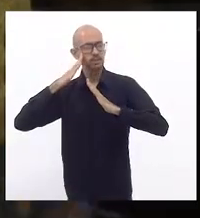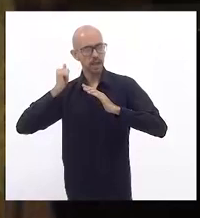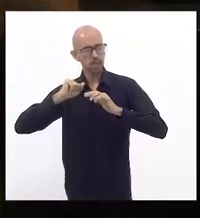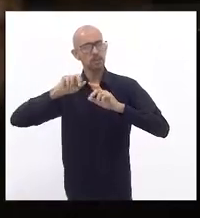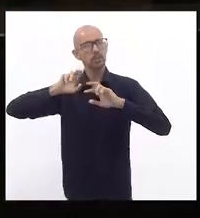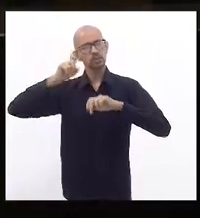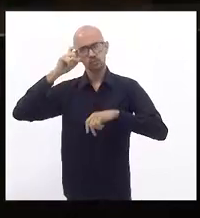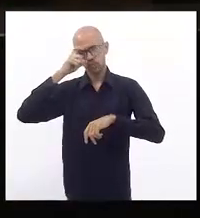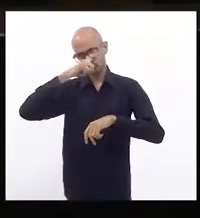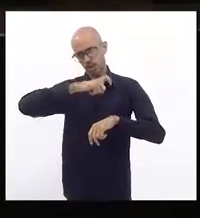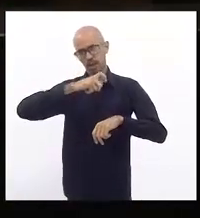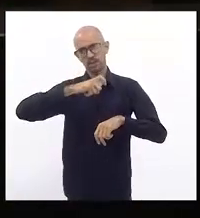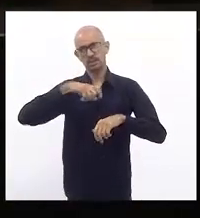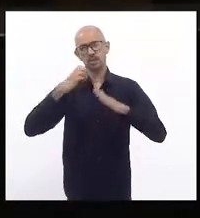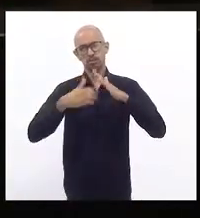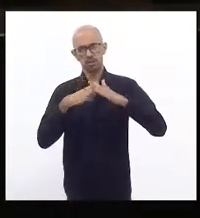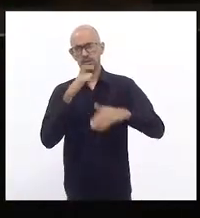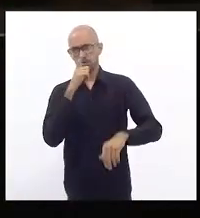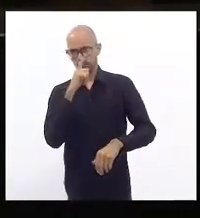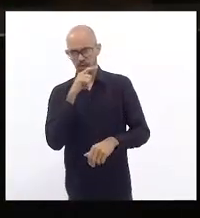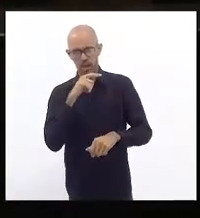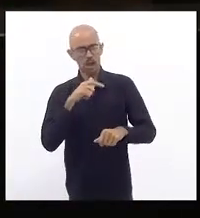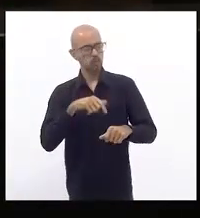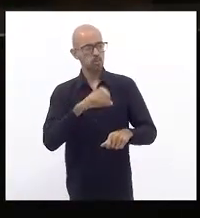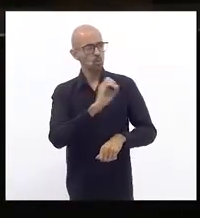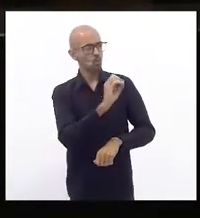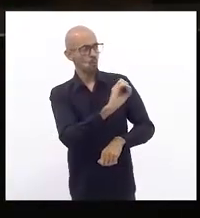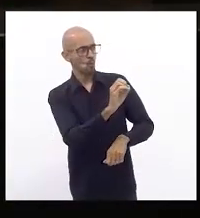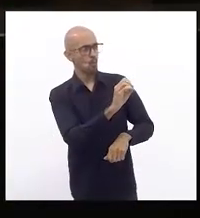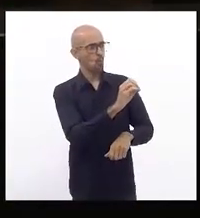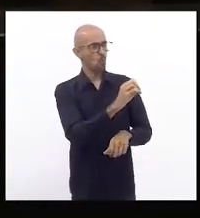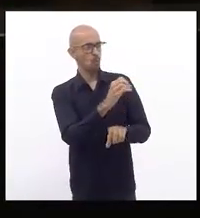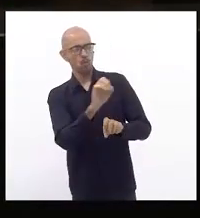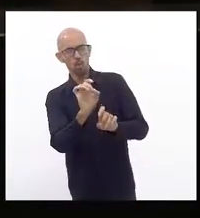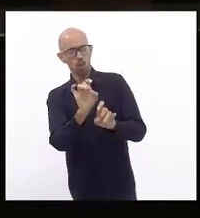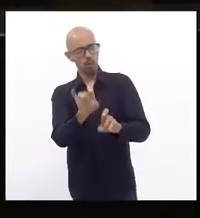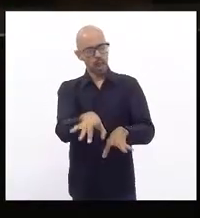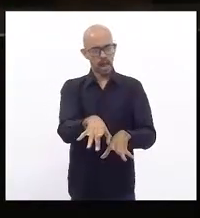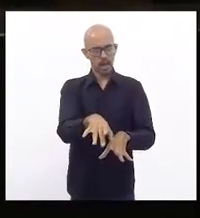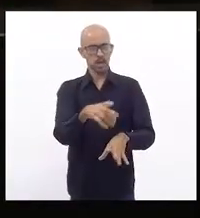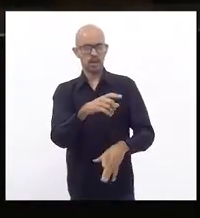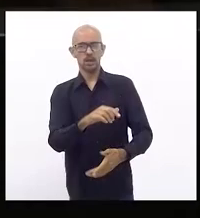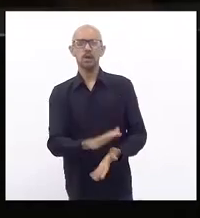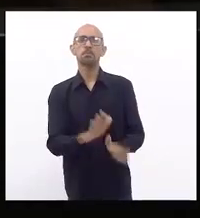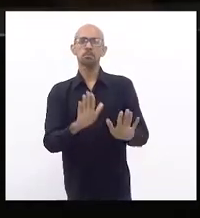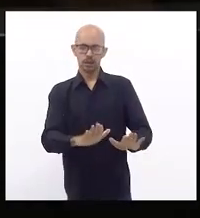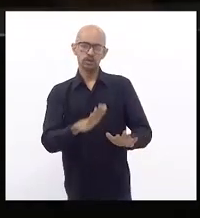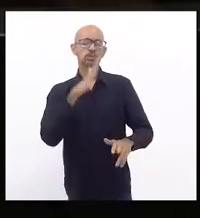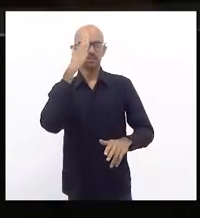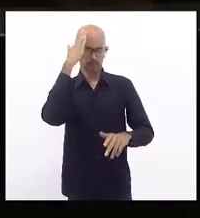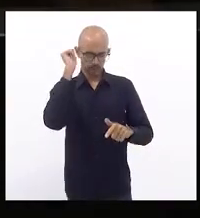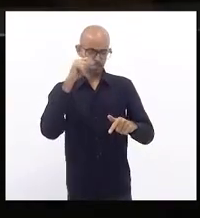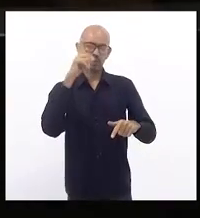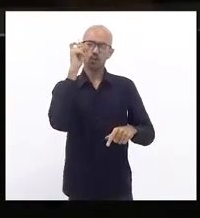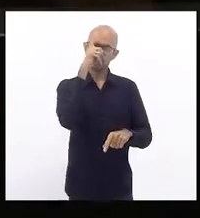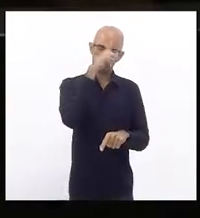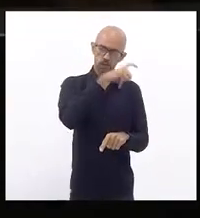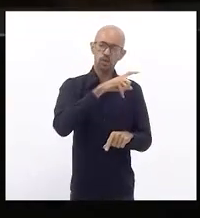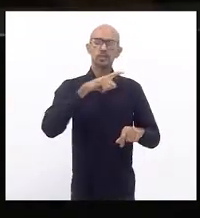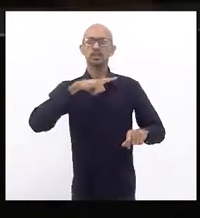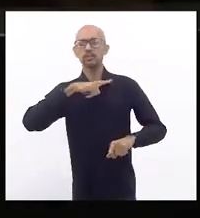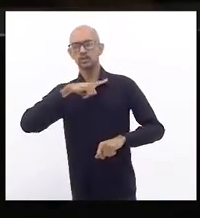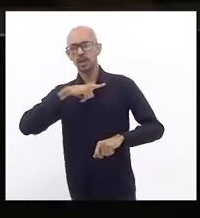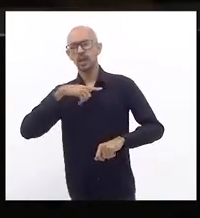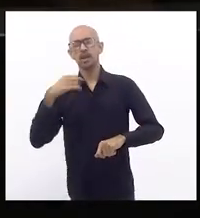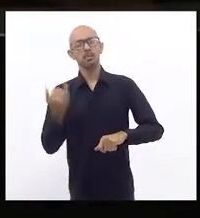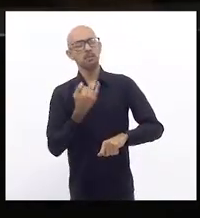dos trabalhadores e trabalhadoras aqui foge à discussão das contradições, mas a gente sabe que mesmo com as contradições, a importância que